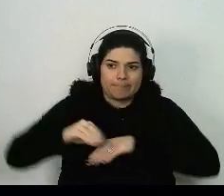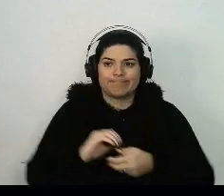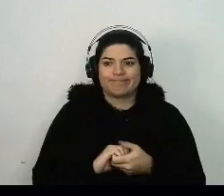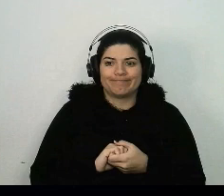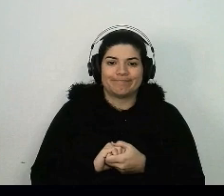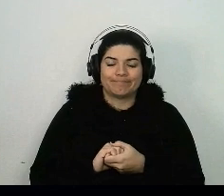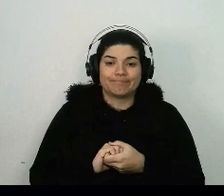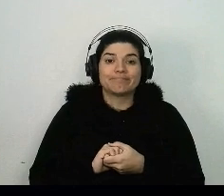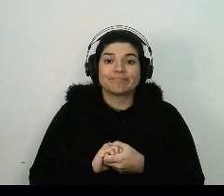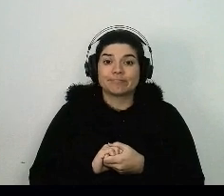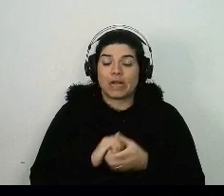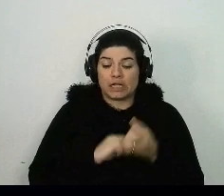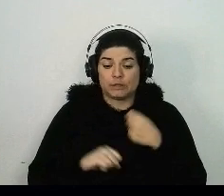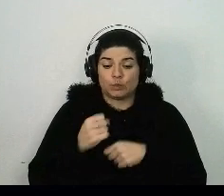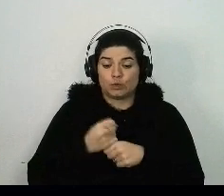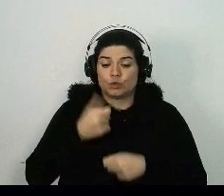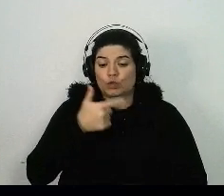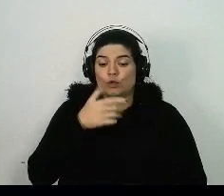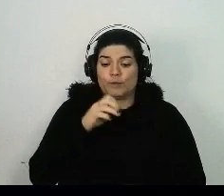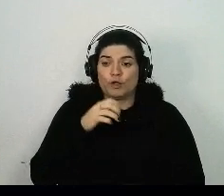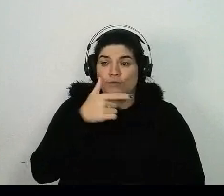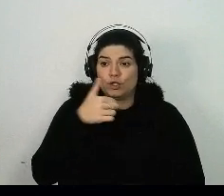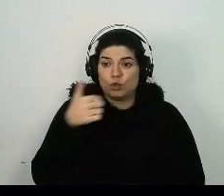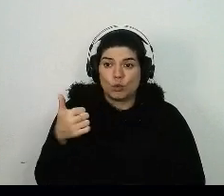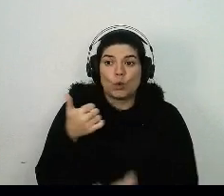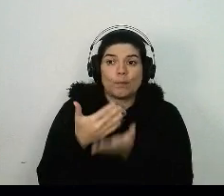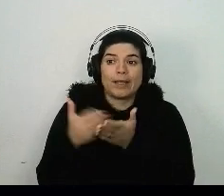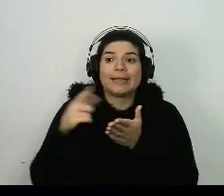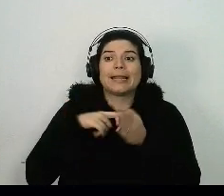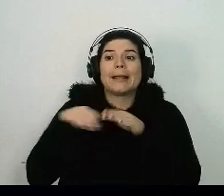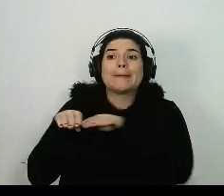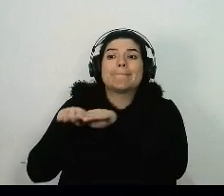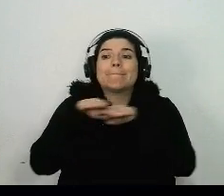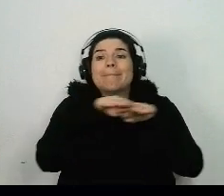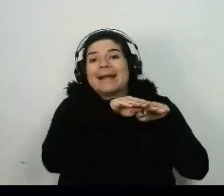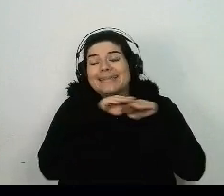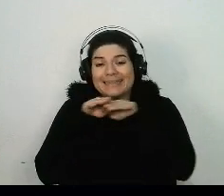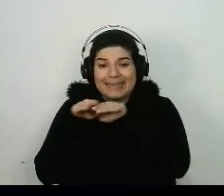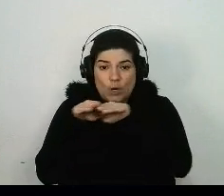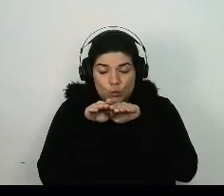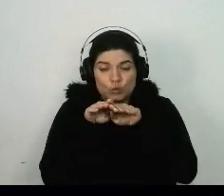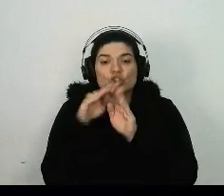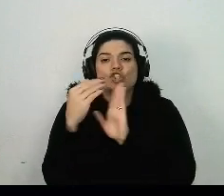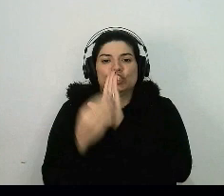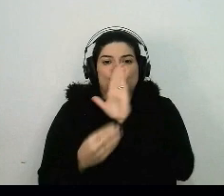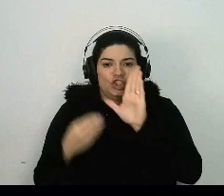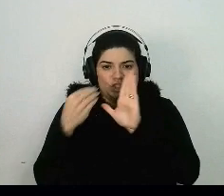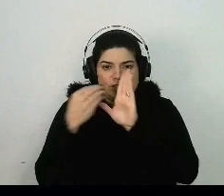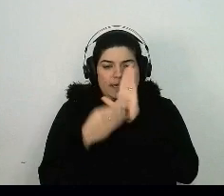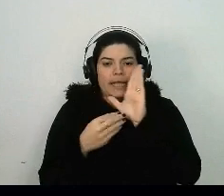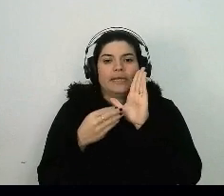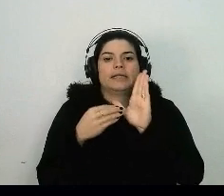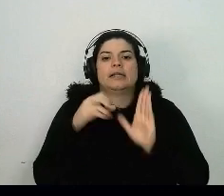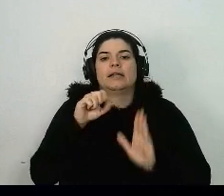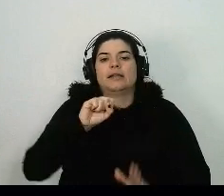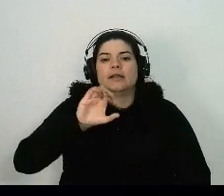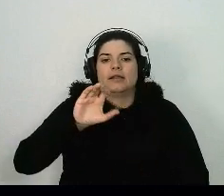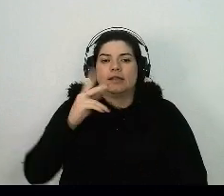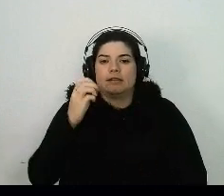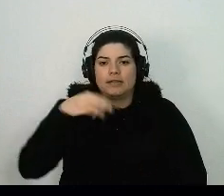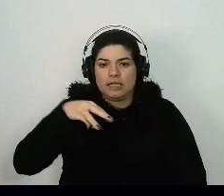tempo, em 2021, nós começamos a instituir padrões de designer esquema, porque toda a área de arquitetura de dados gosta de ter uma